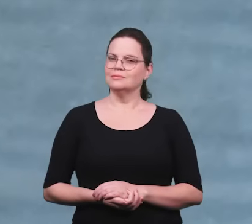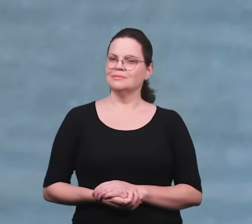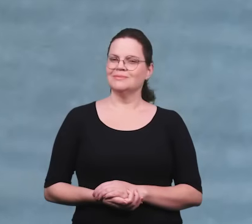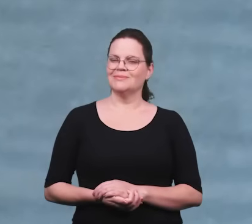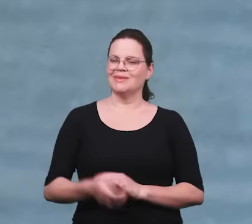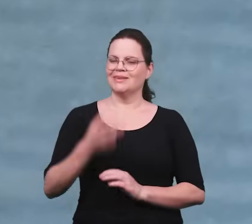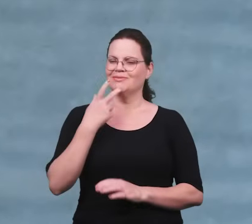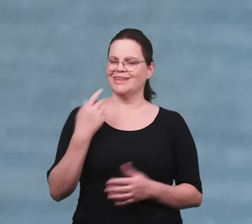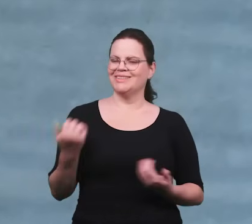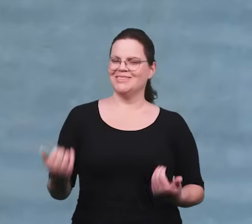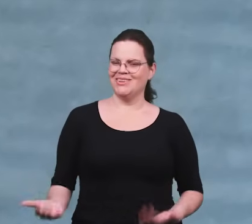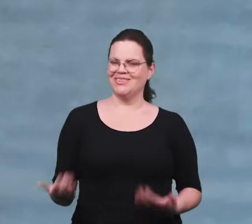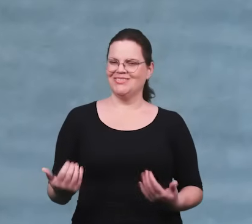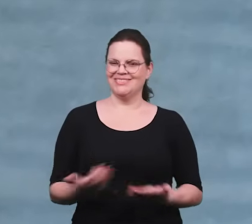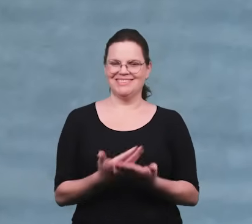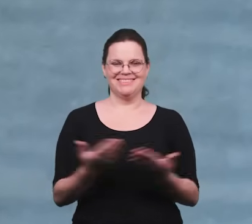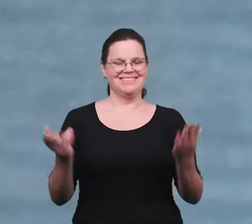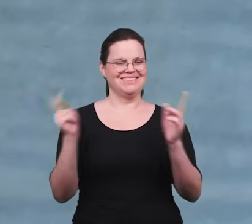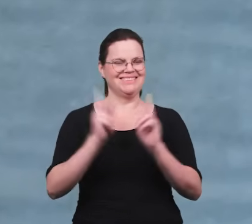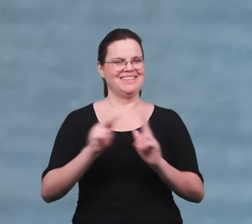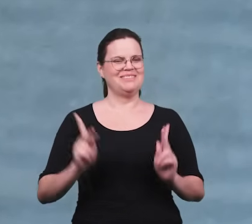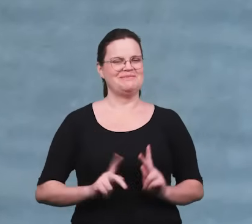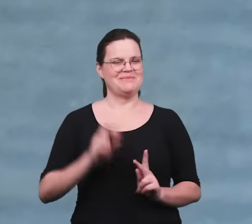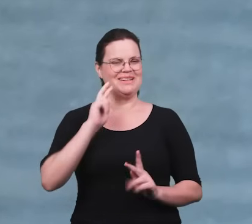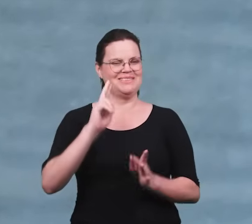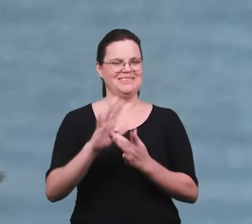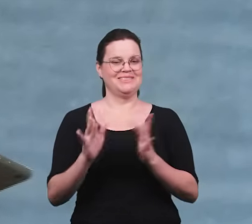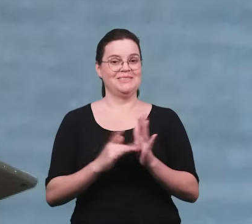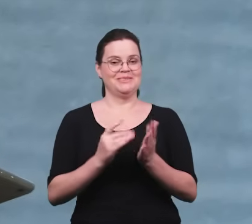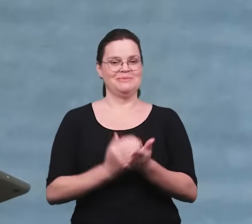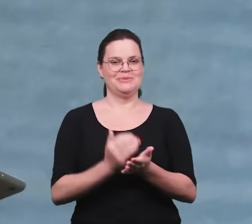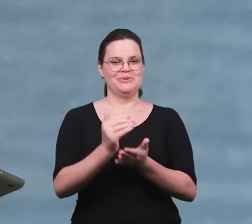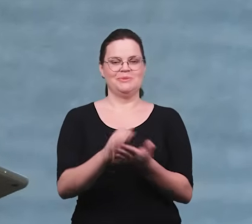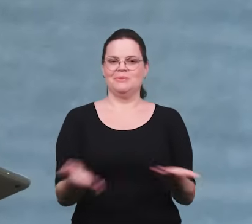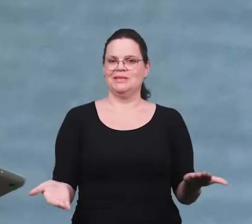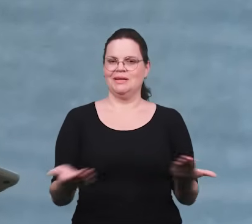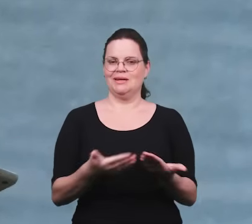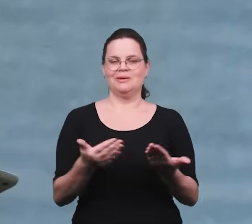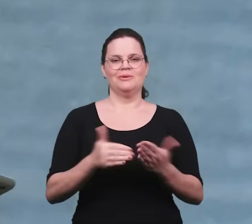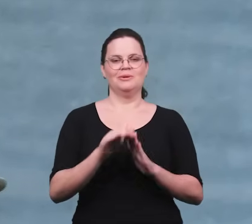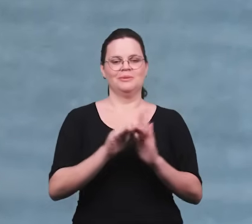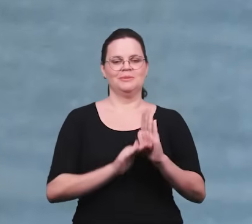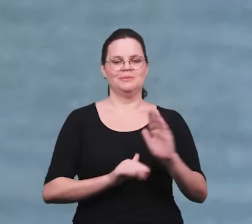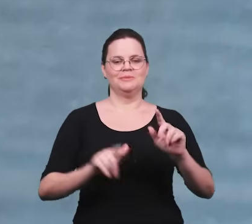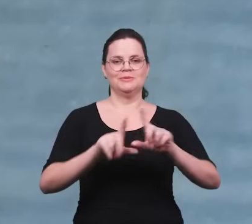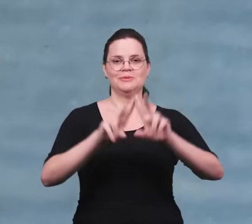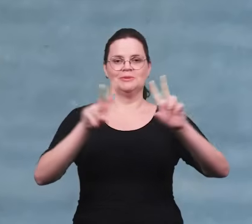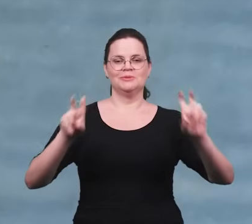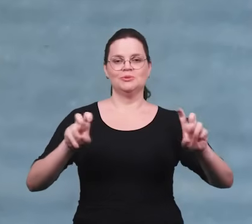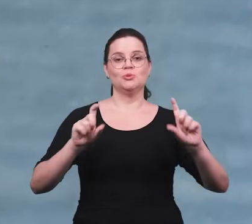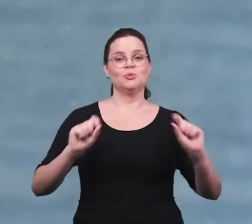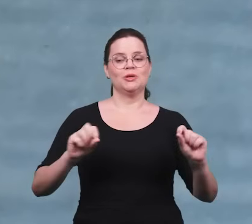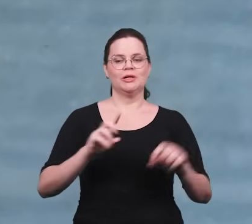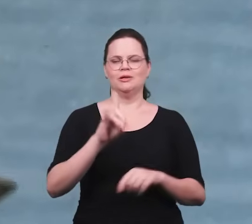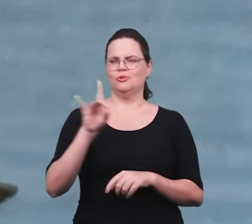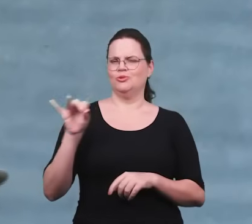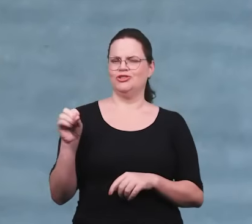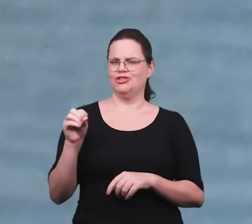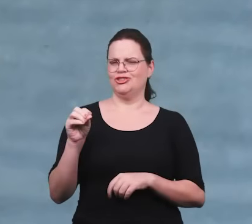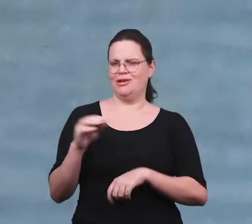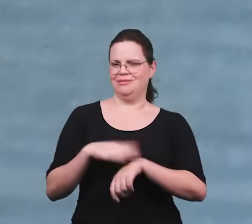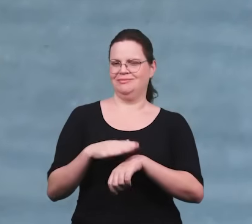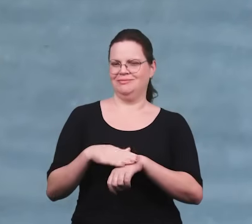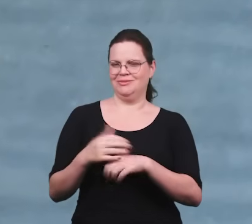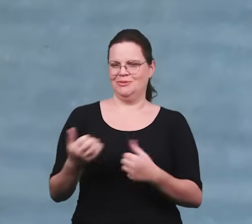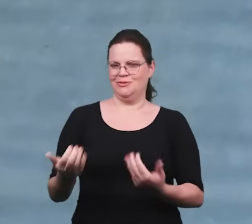Fala, jovem, a paz do Senhor Jesus. Estamos começando mais uma edição desse... É mais do que um